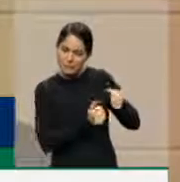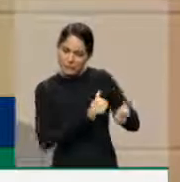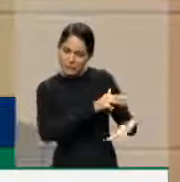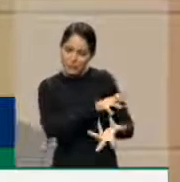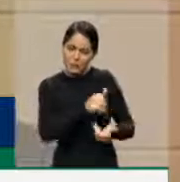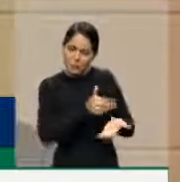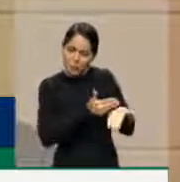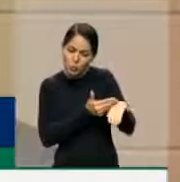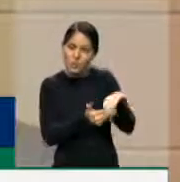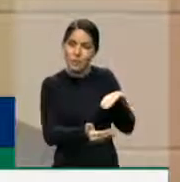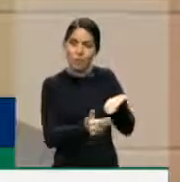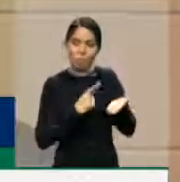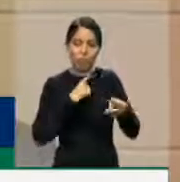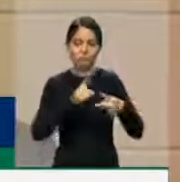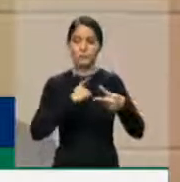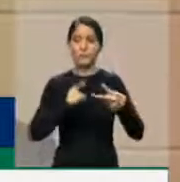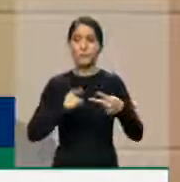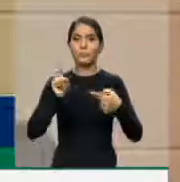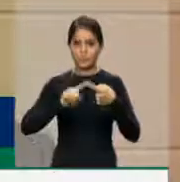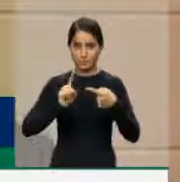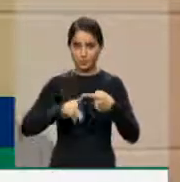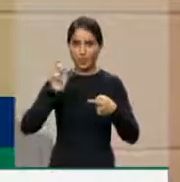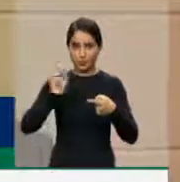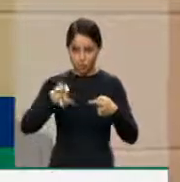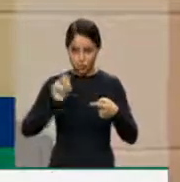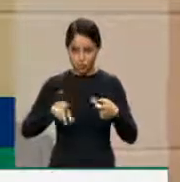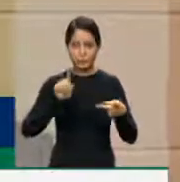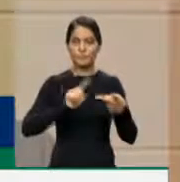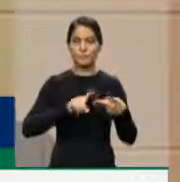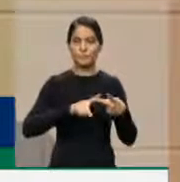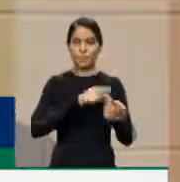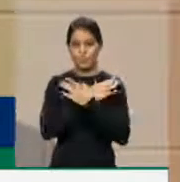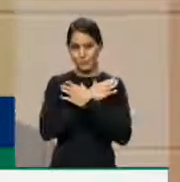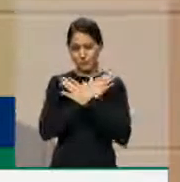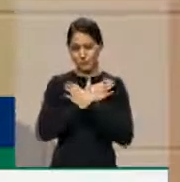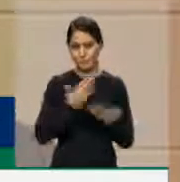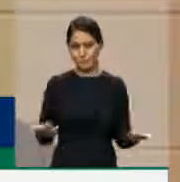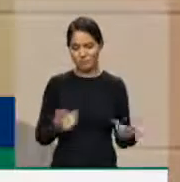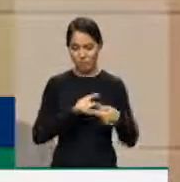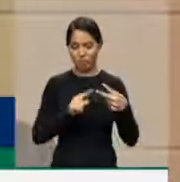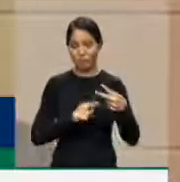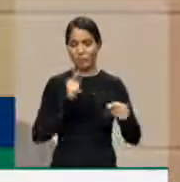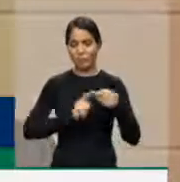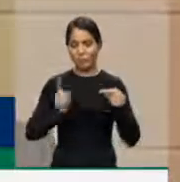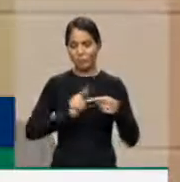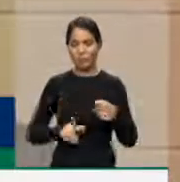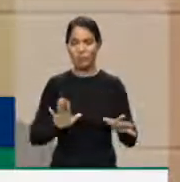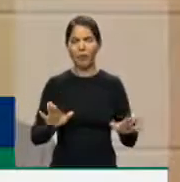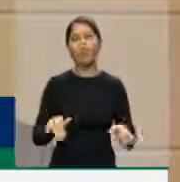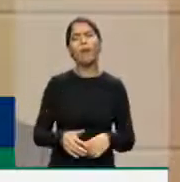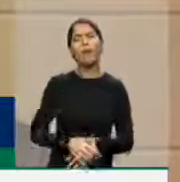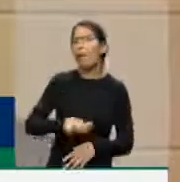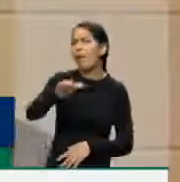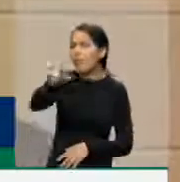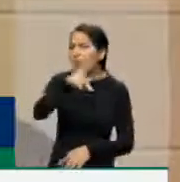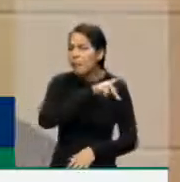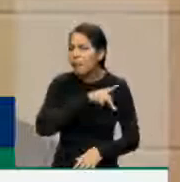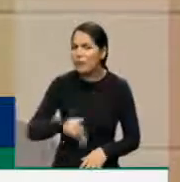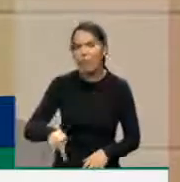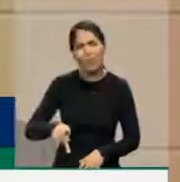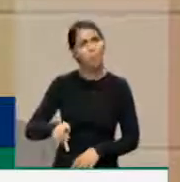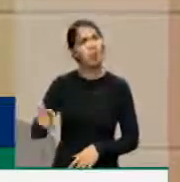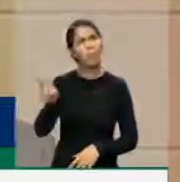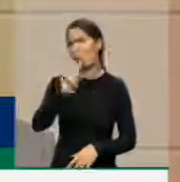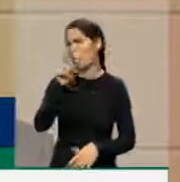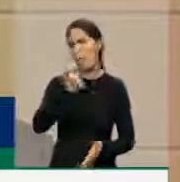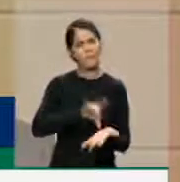serem resolvidos, o vírus e o desemprego. Não é verdade, presidente. Ele o tempo inteiro diminuiu a gravidade